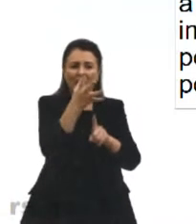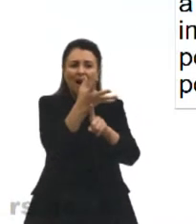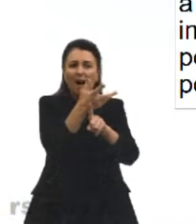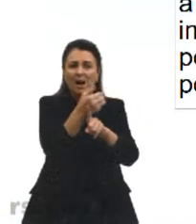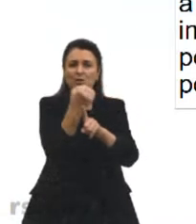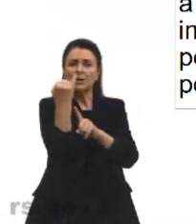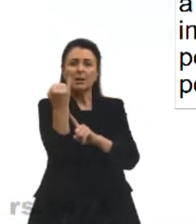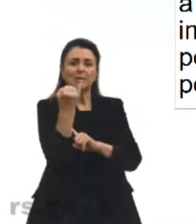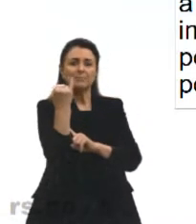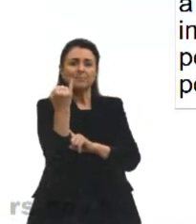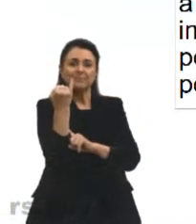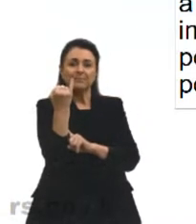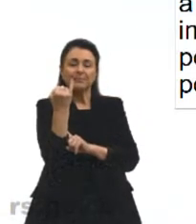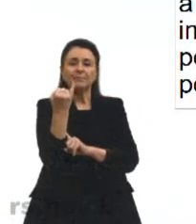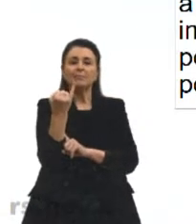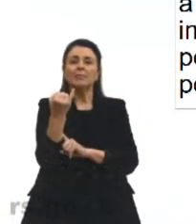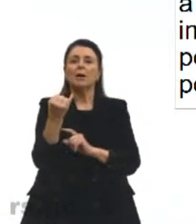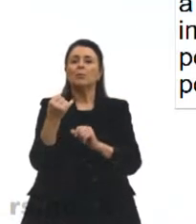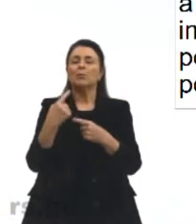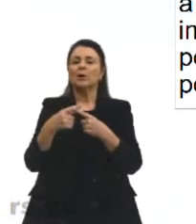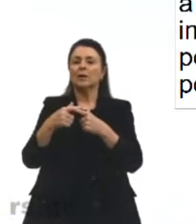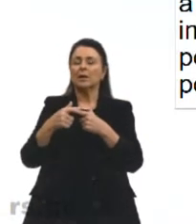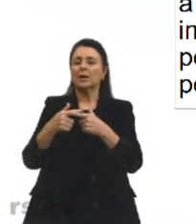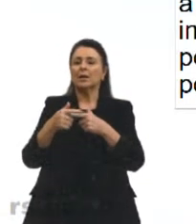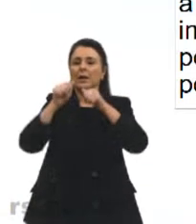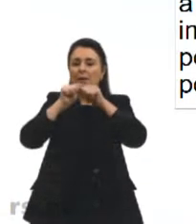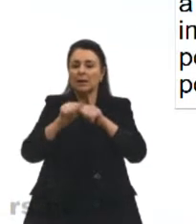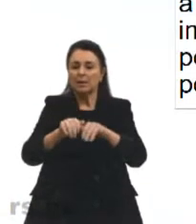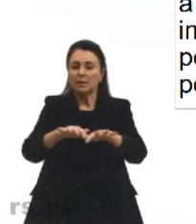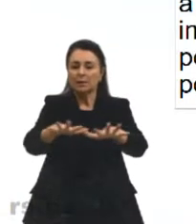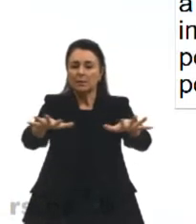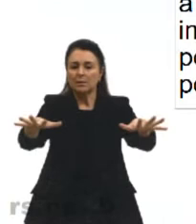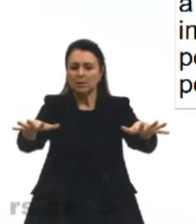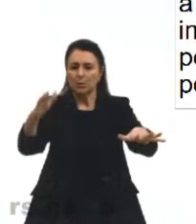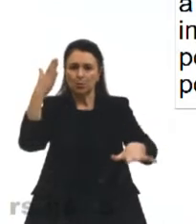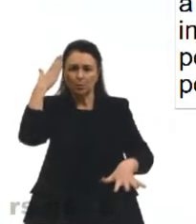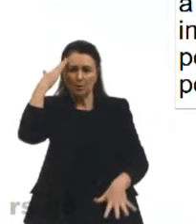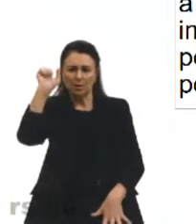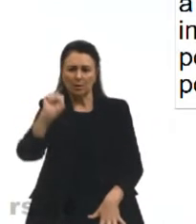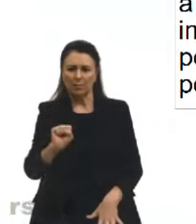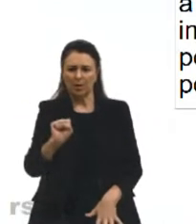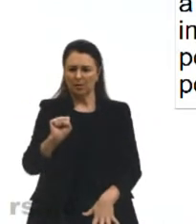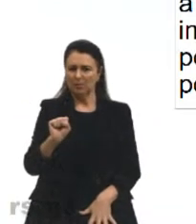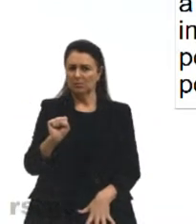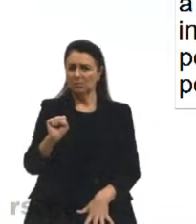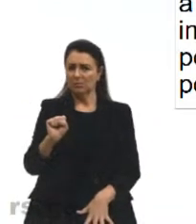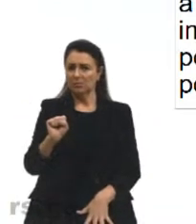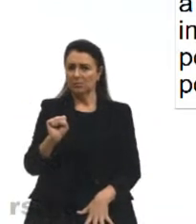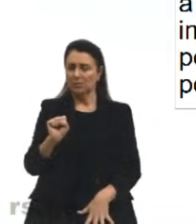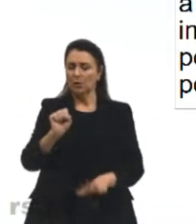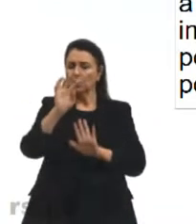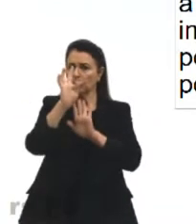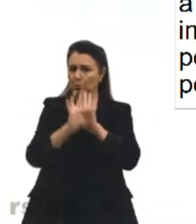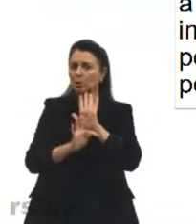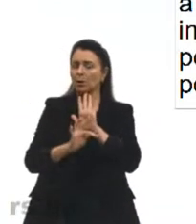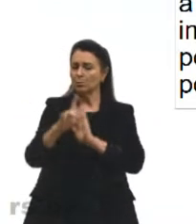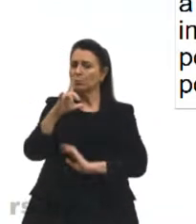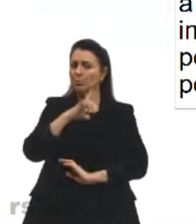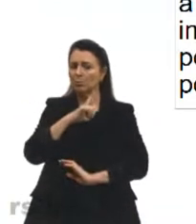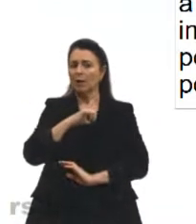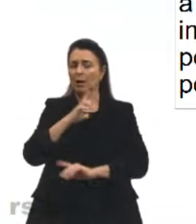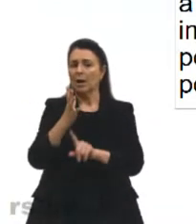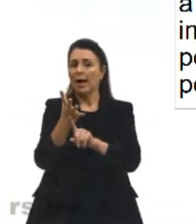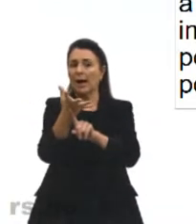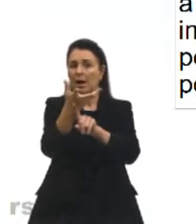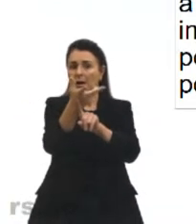texto ela é importante para transmissão dos saberes acumulados então no texto ele realmente fala que